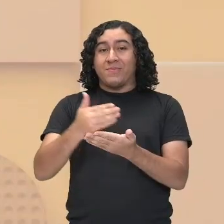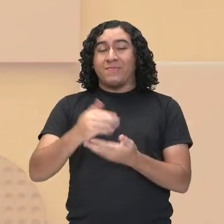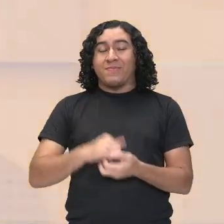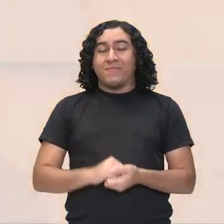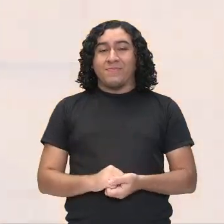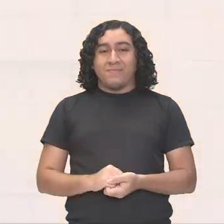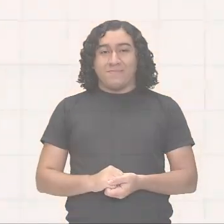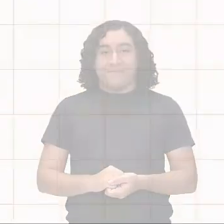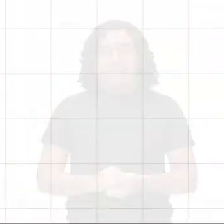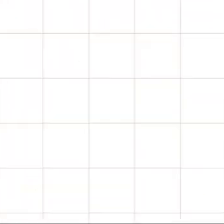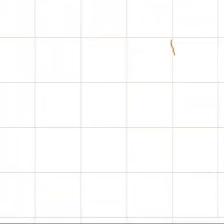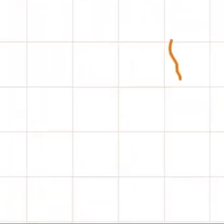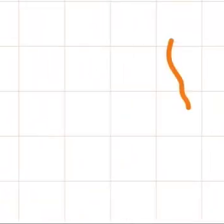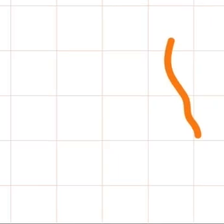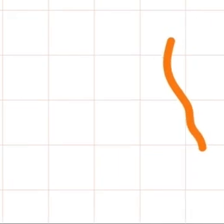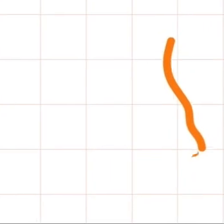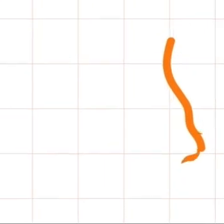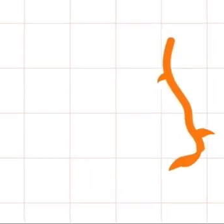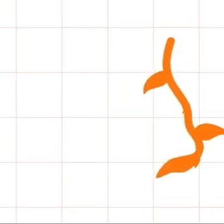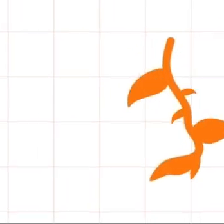aula?